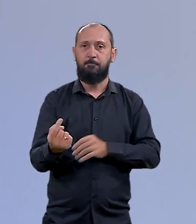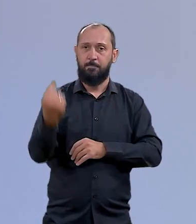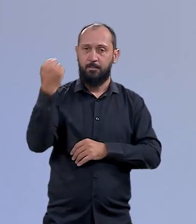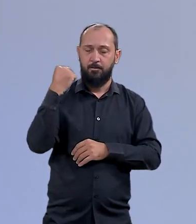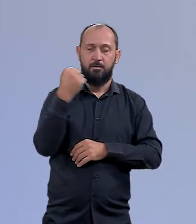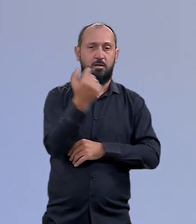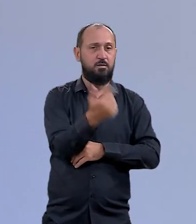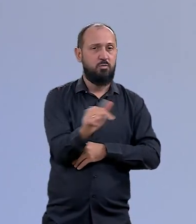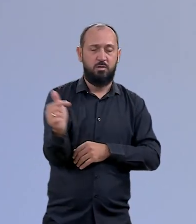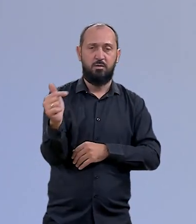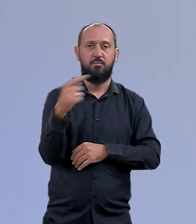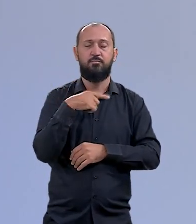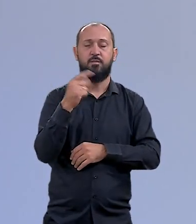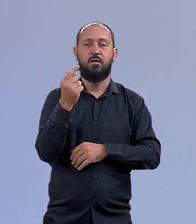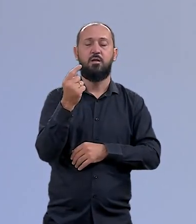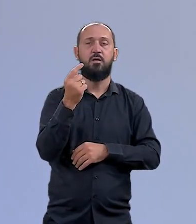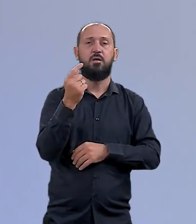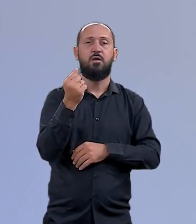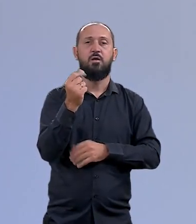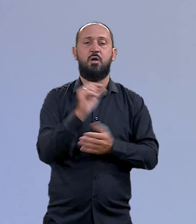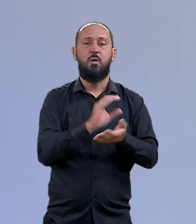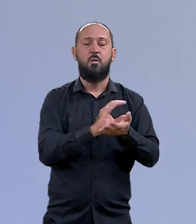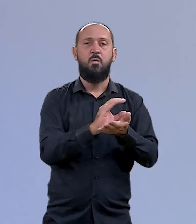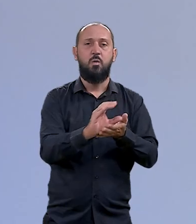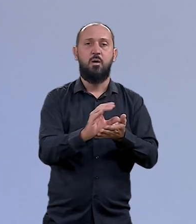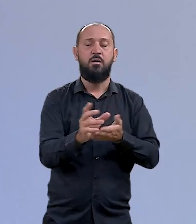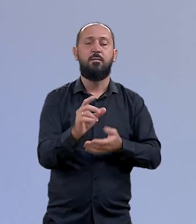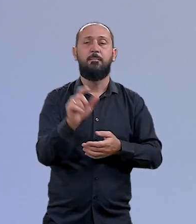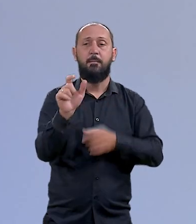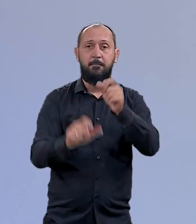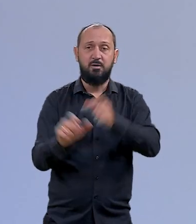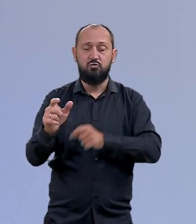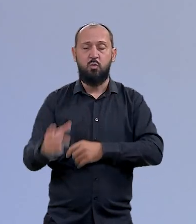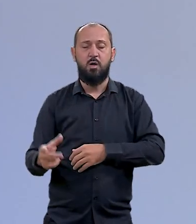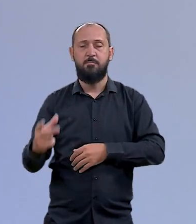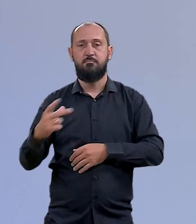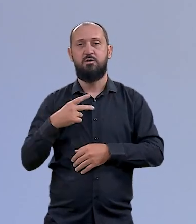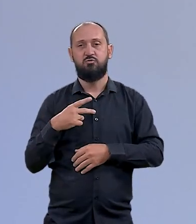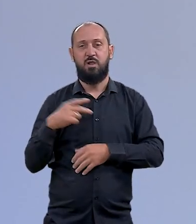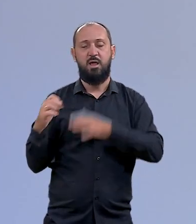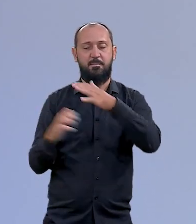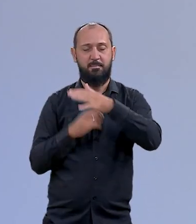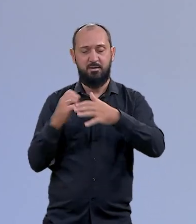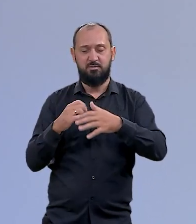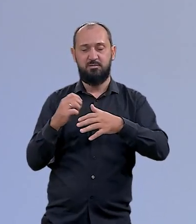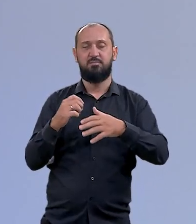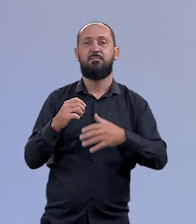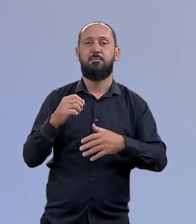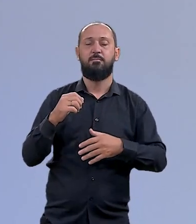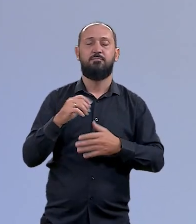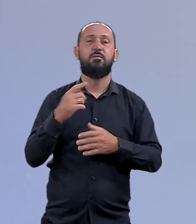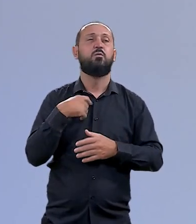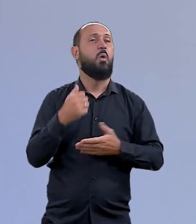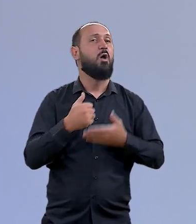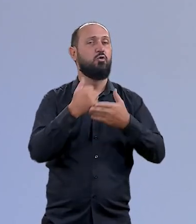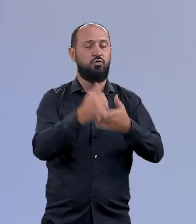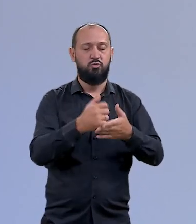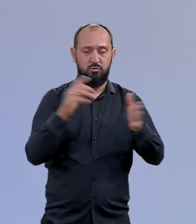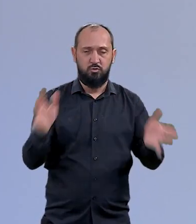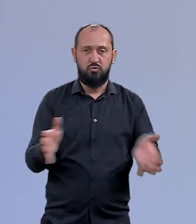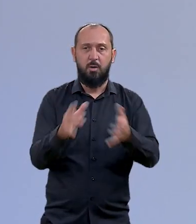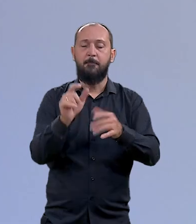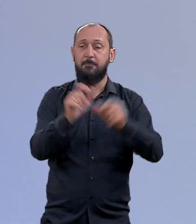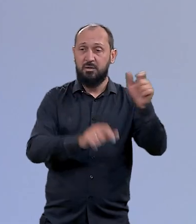por pessoa jurídica, né? Então, pessoa jurídica não contribui para a campanha, somente pessoas físicas. E as pessoas físicas